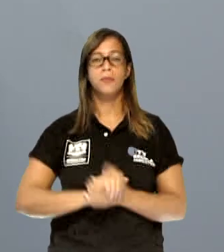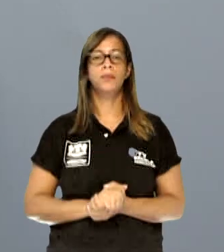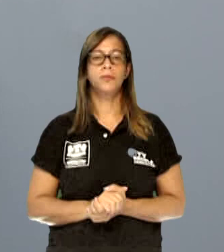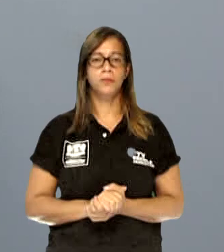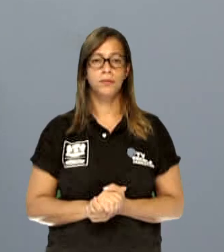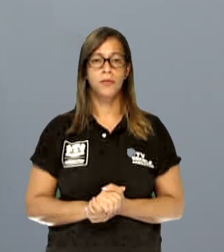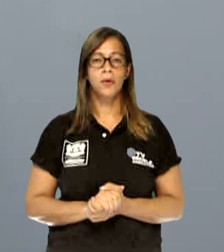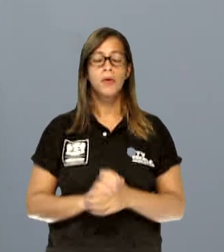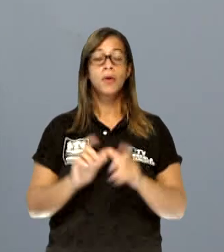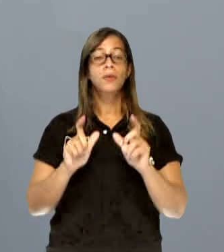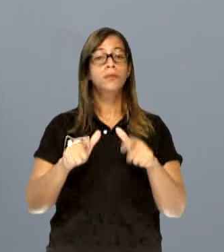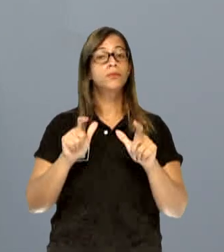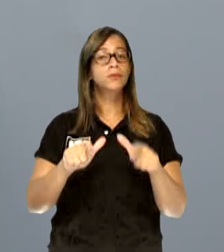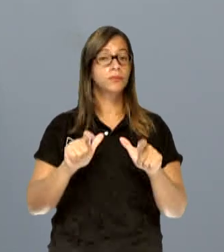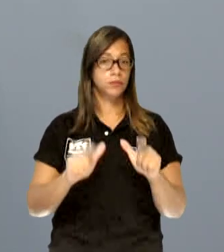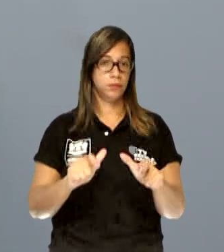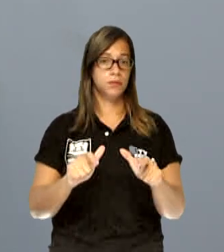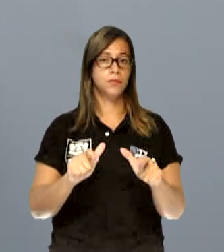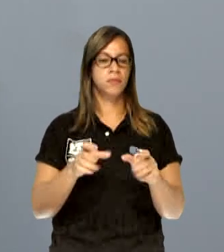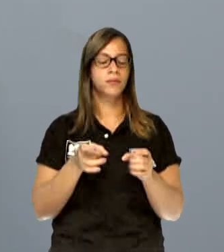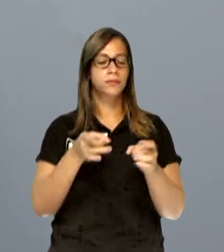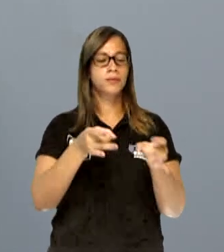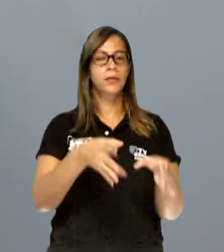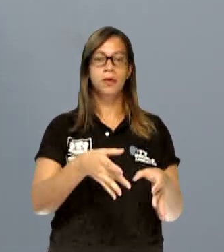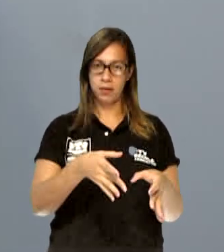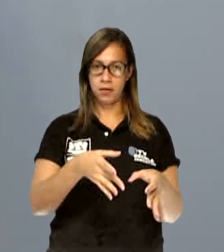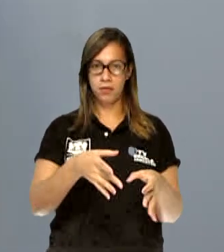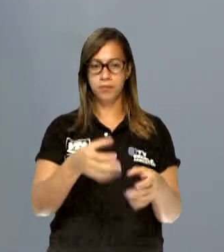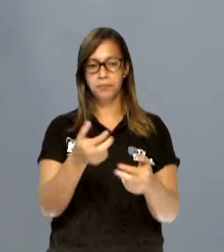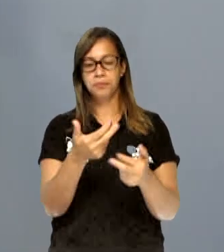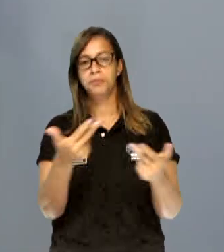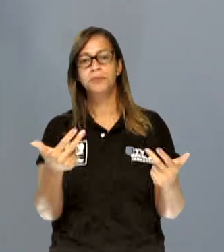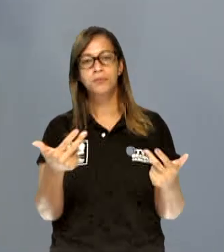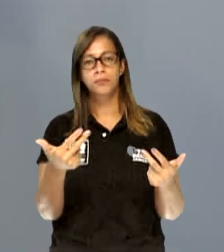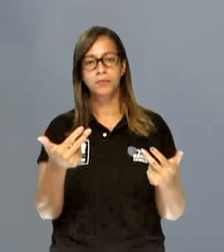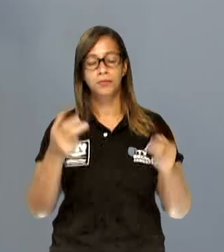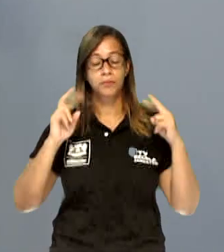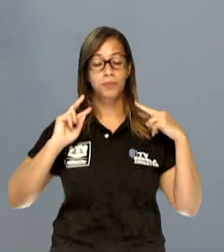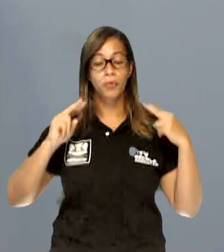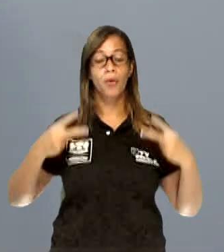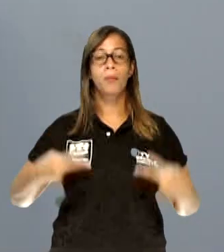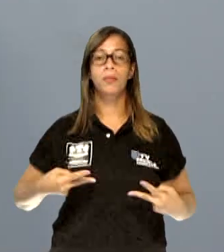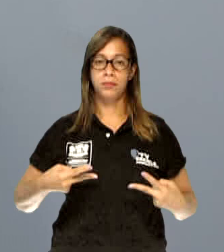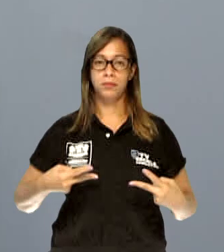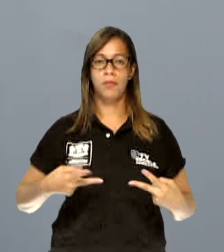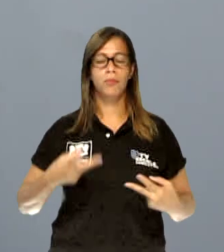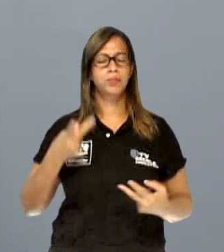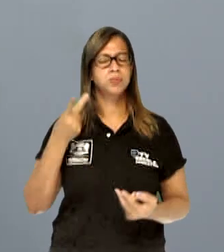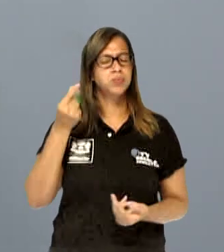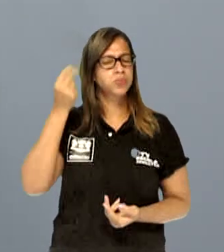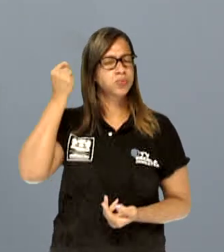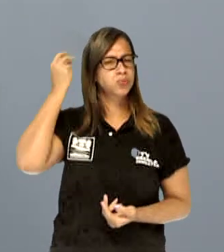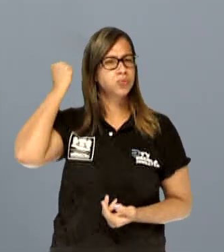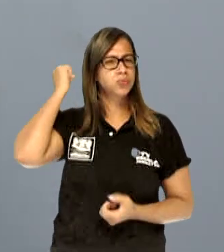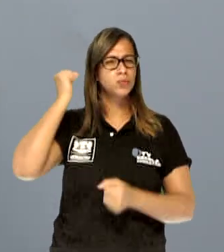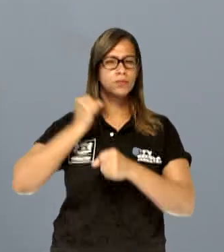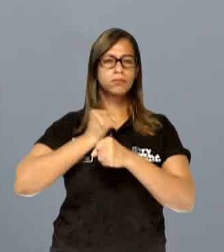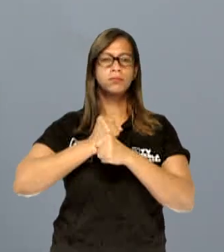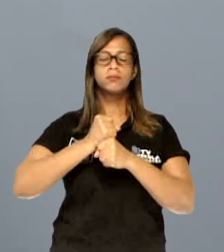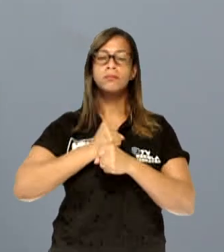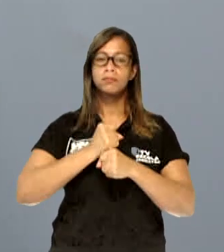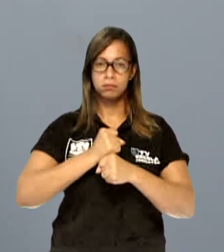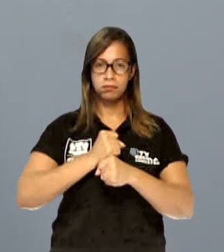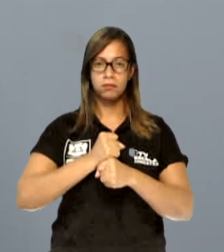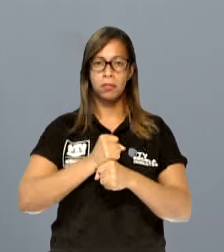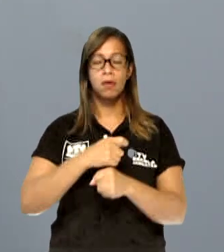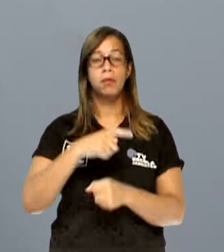deixados vestígios de atividades humanas há milhares de anos. E já existem